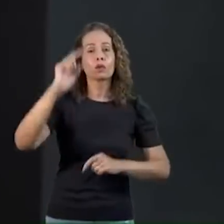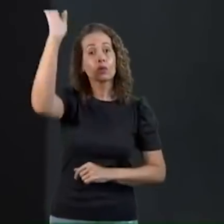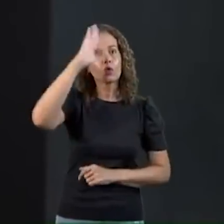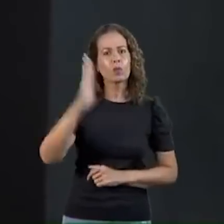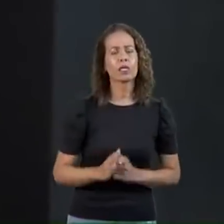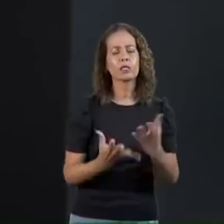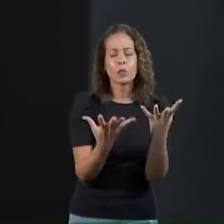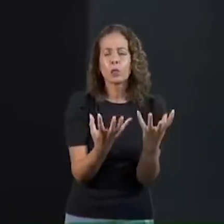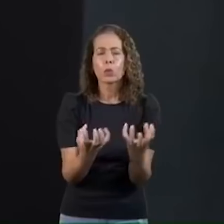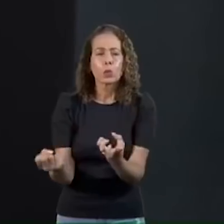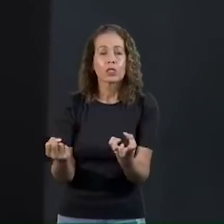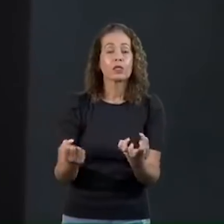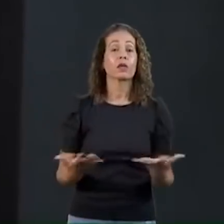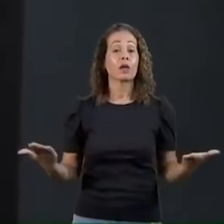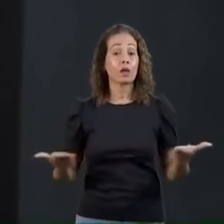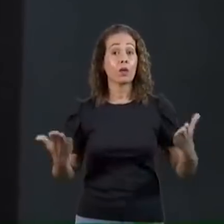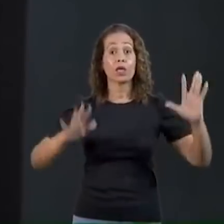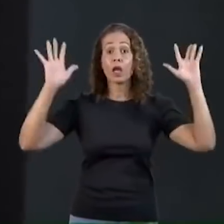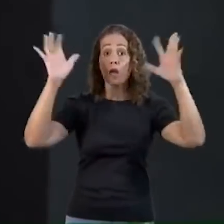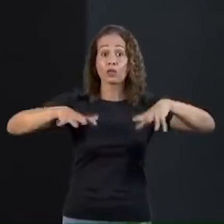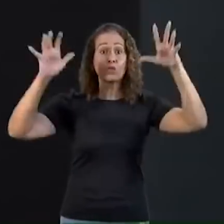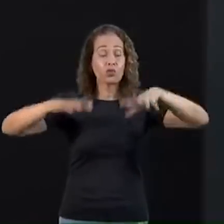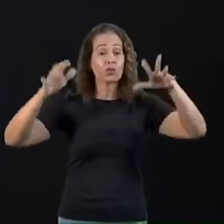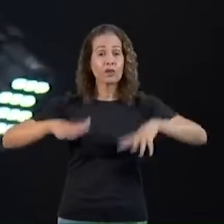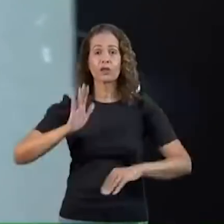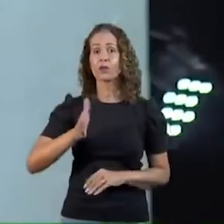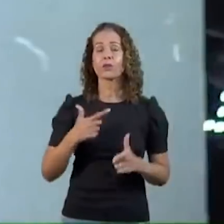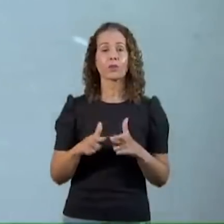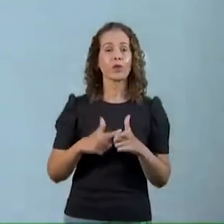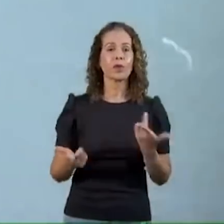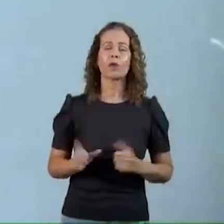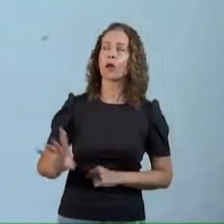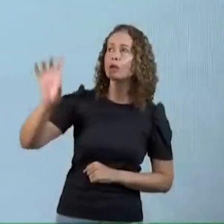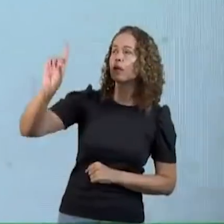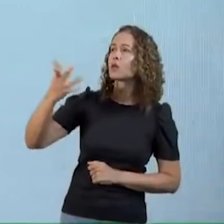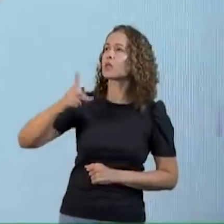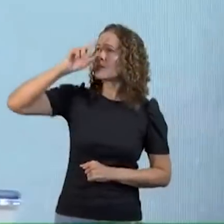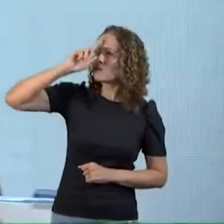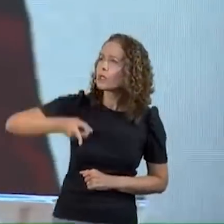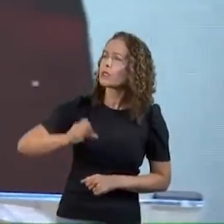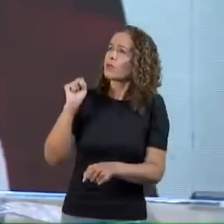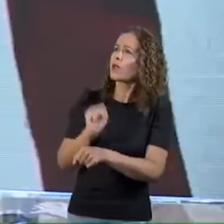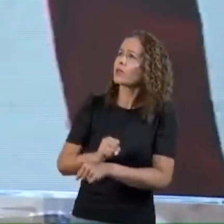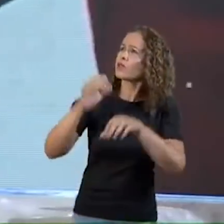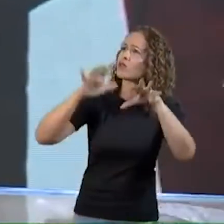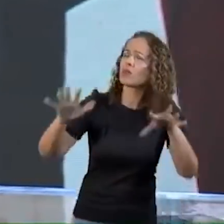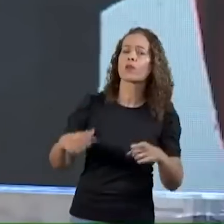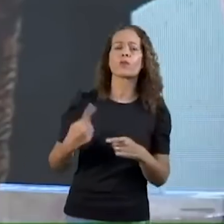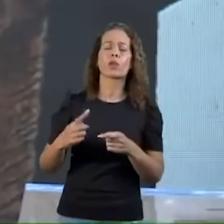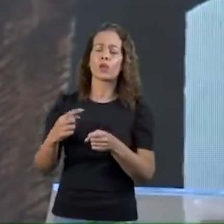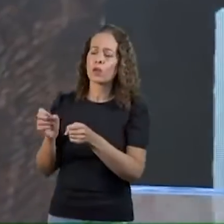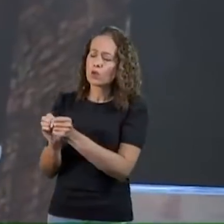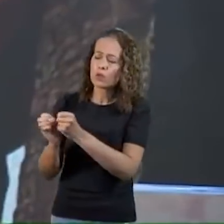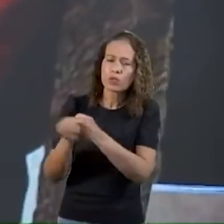anos. Agora a chuva já virou o vilão. Ai, Deus, manda parar de chover, Senhor, porque os municípios da Bahia,